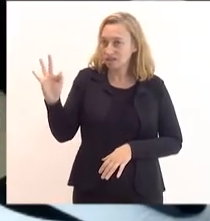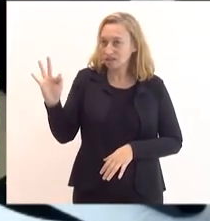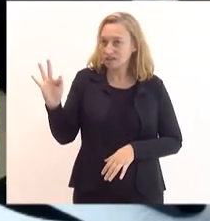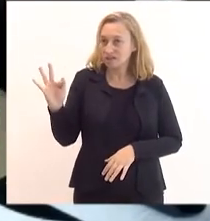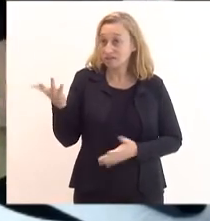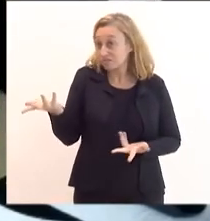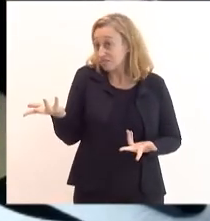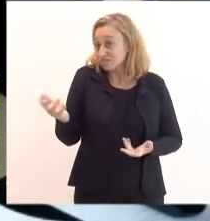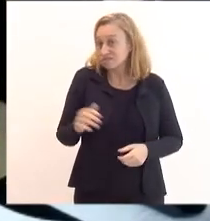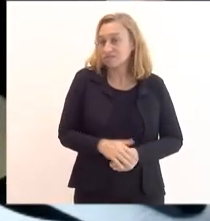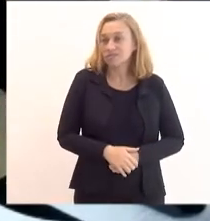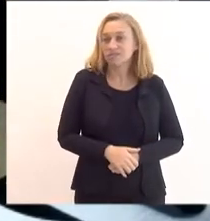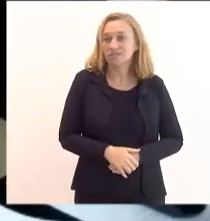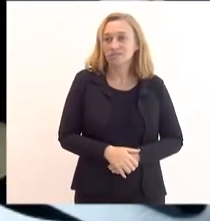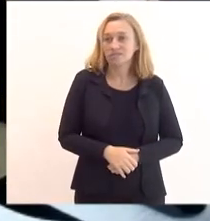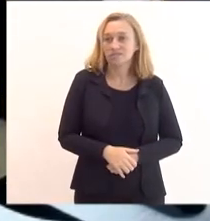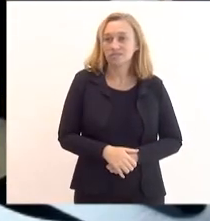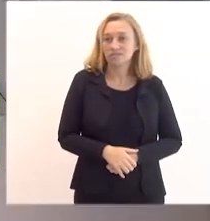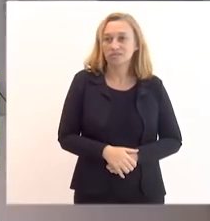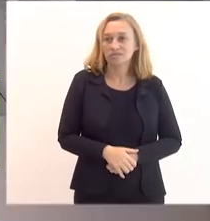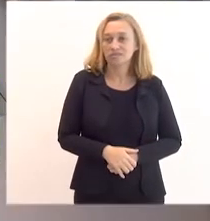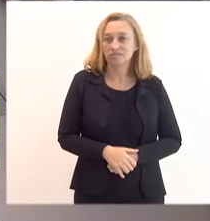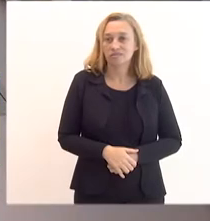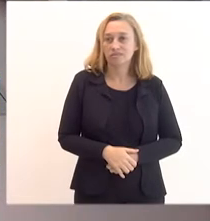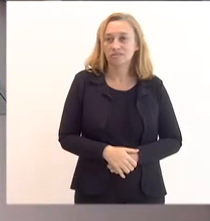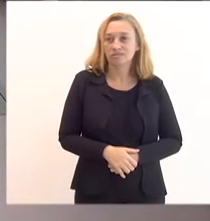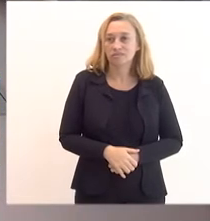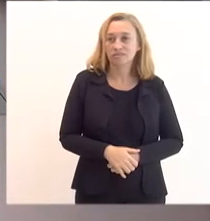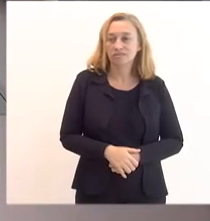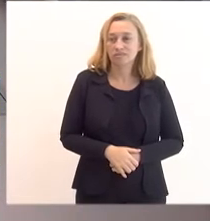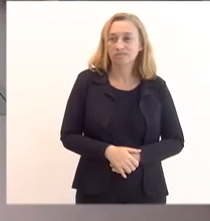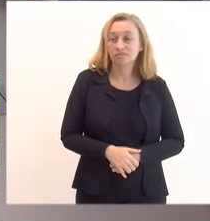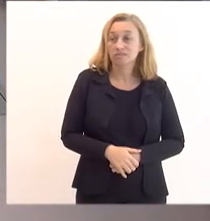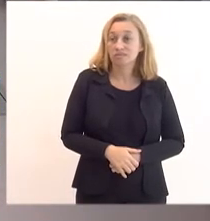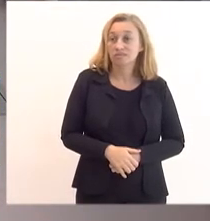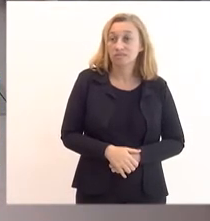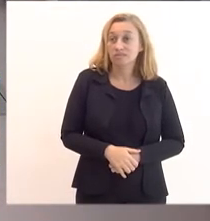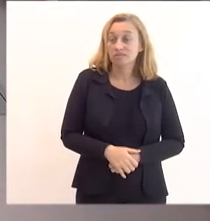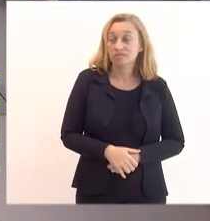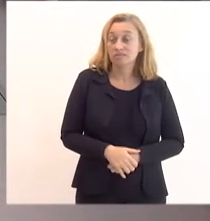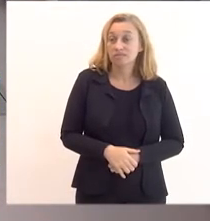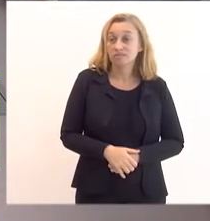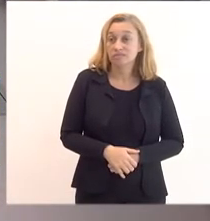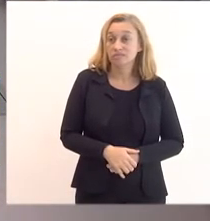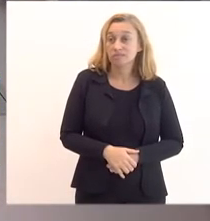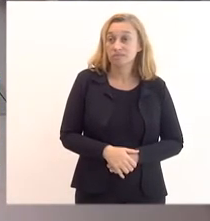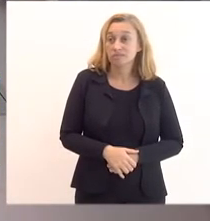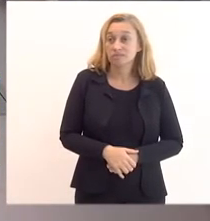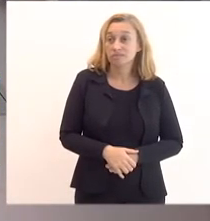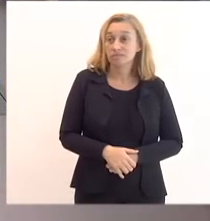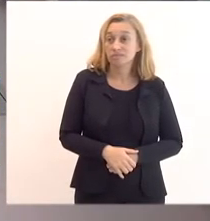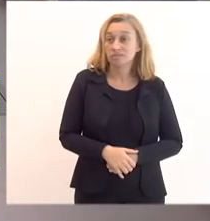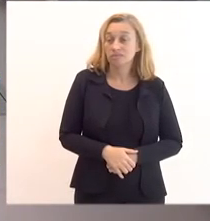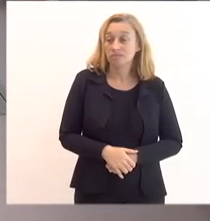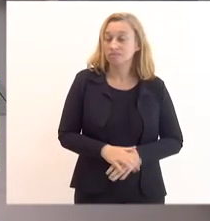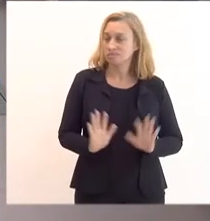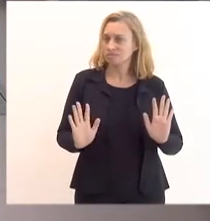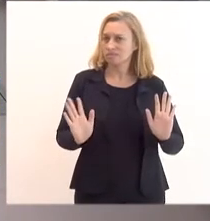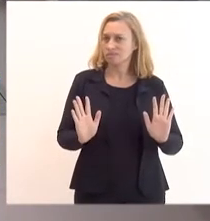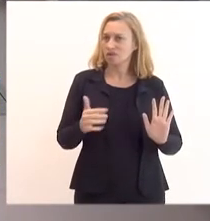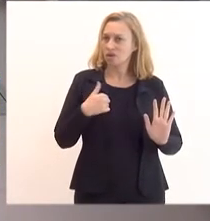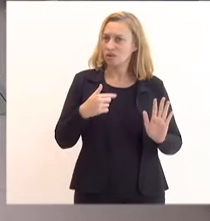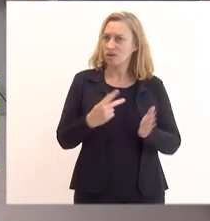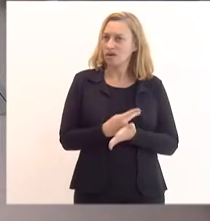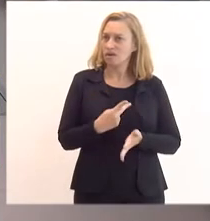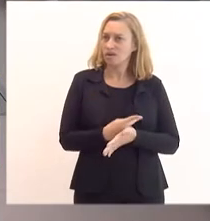inconstitucional. Todo Valdec. Mas você está computando um voto de um deputado ausente. Só um minuto. Eu fiz uma conta aqui.